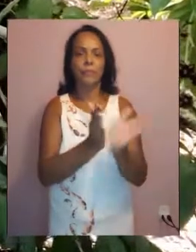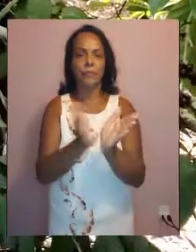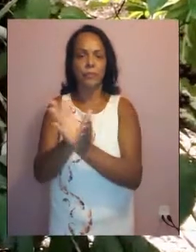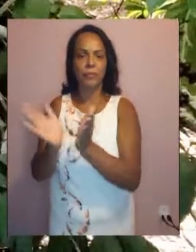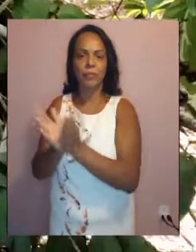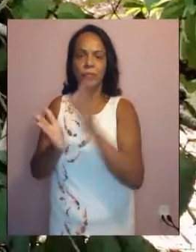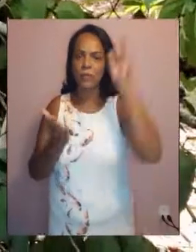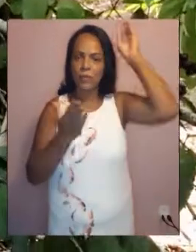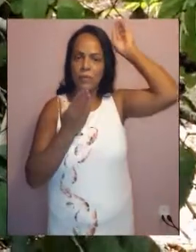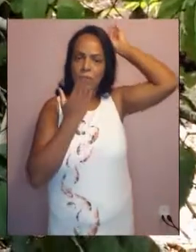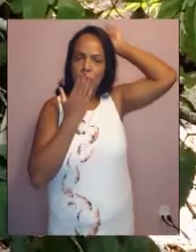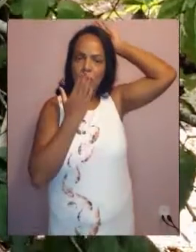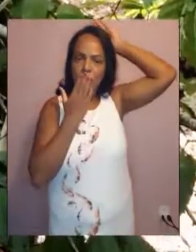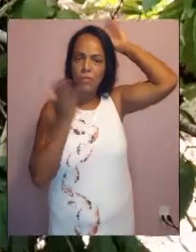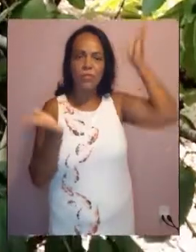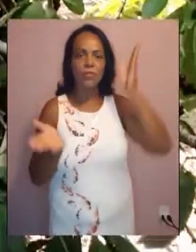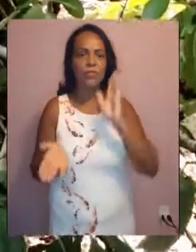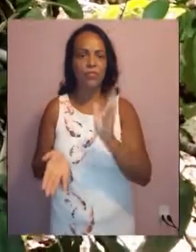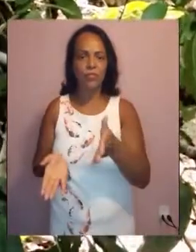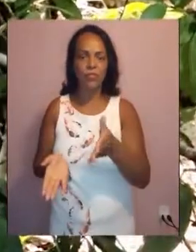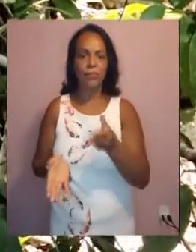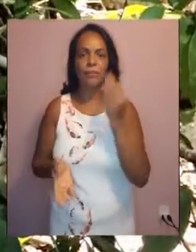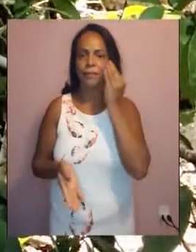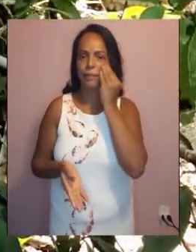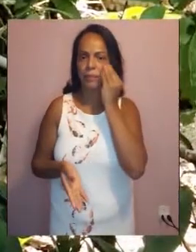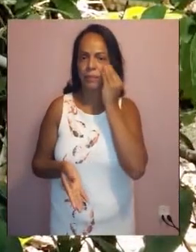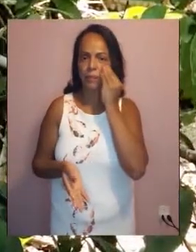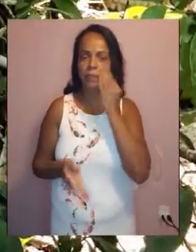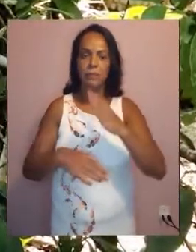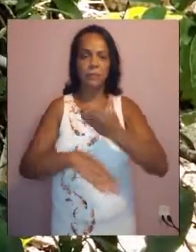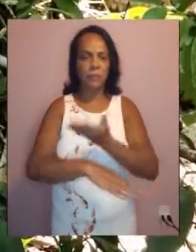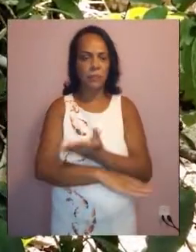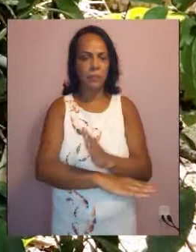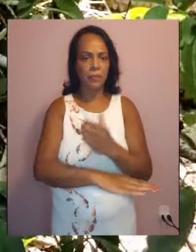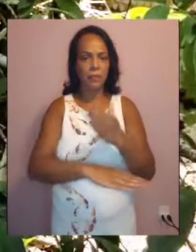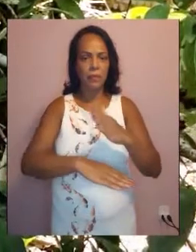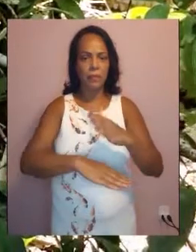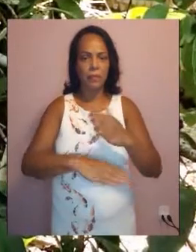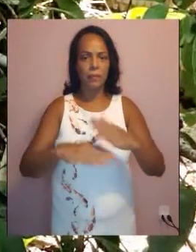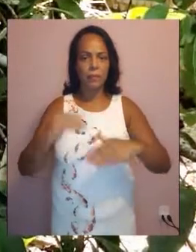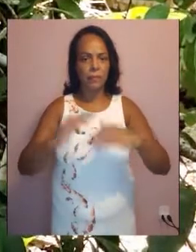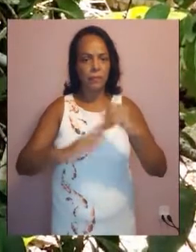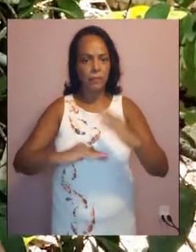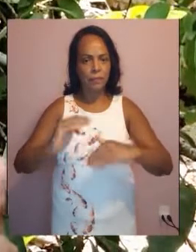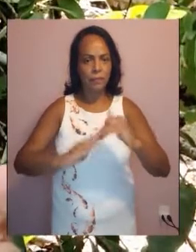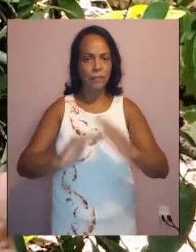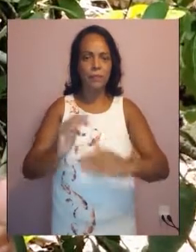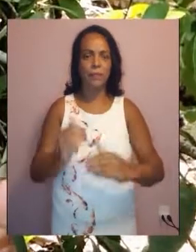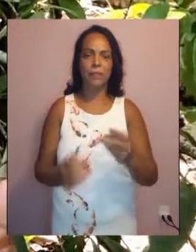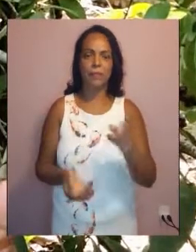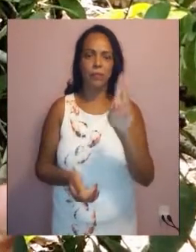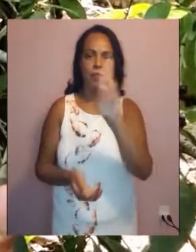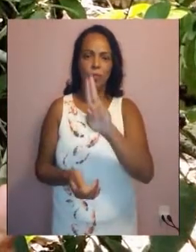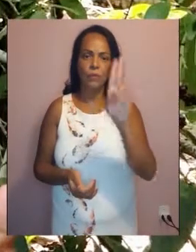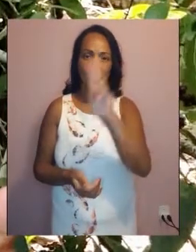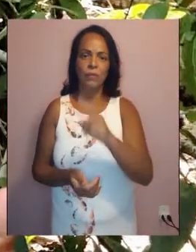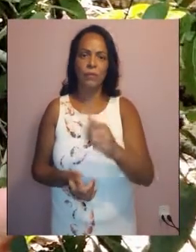As aldeias que naquele tempo já praticavam o trabalho com a bebida